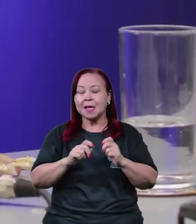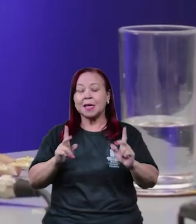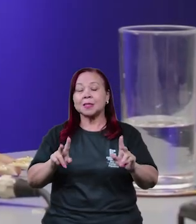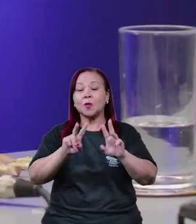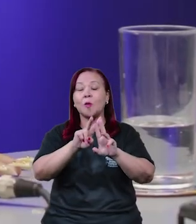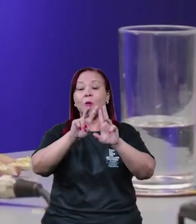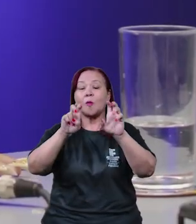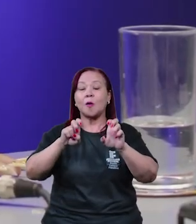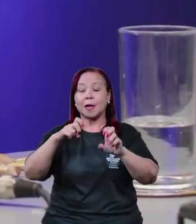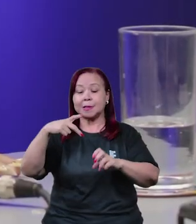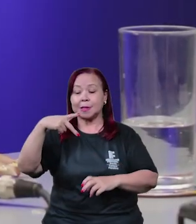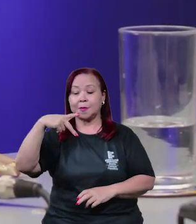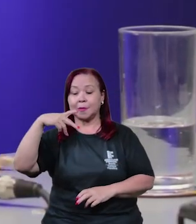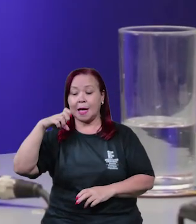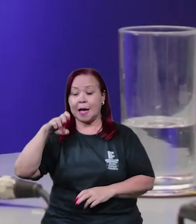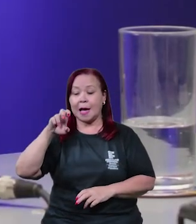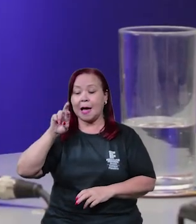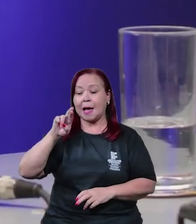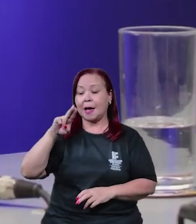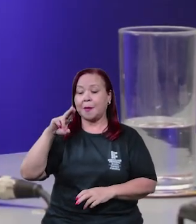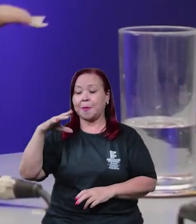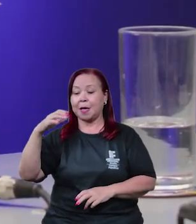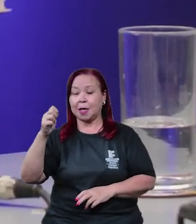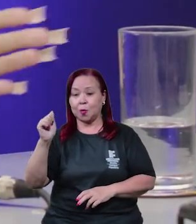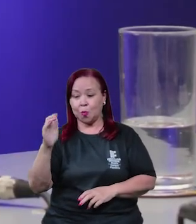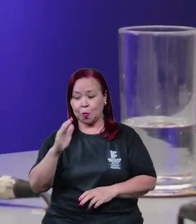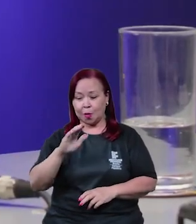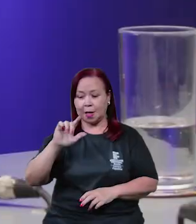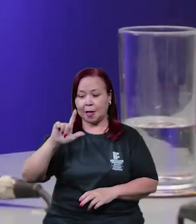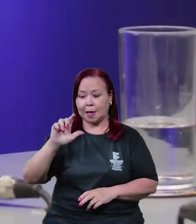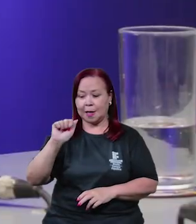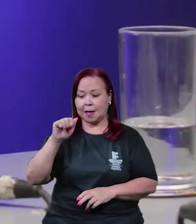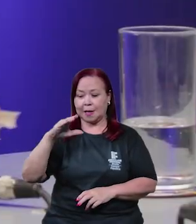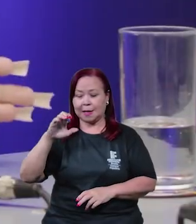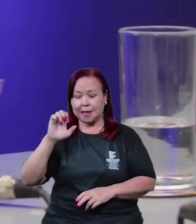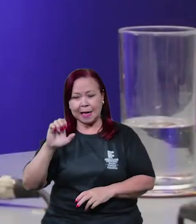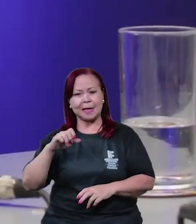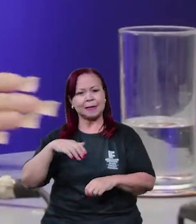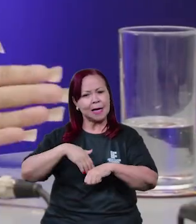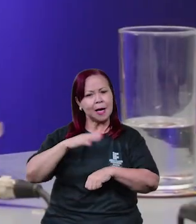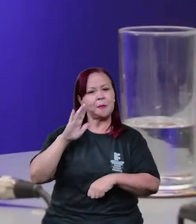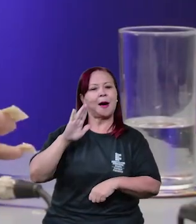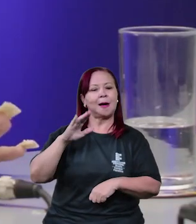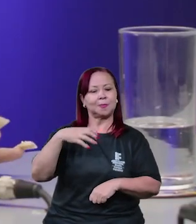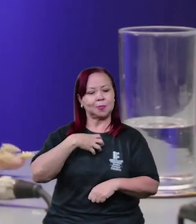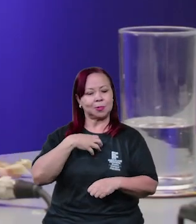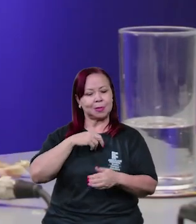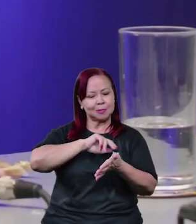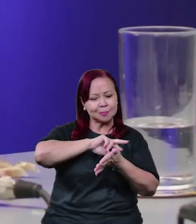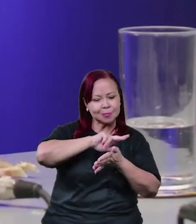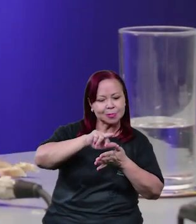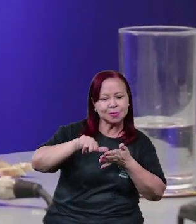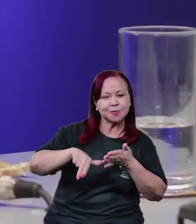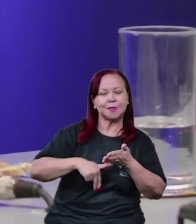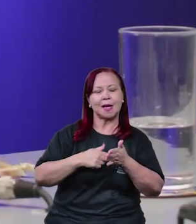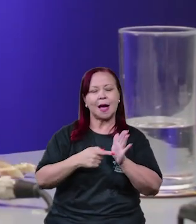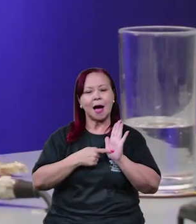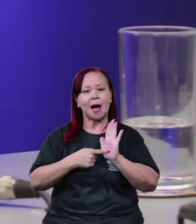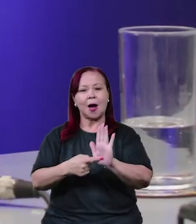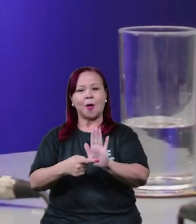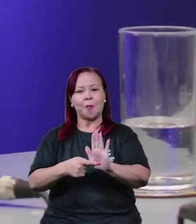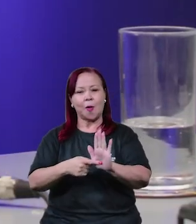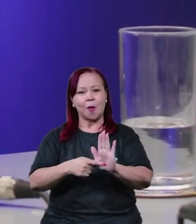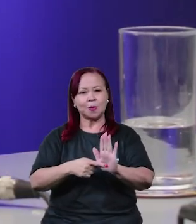também porque é mais ainda isso, né, da gente diversificar, da gente